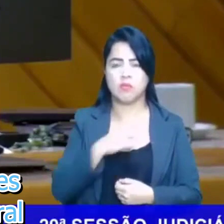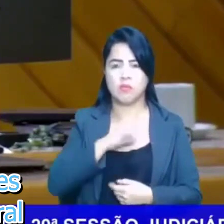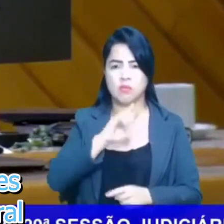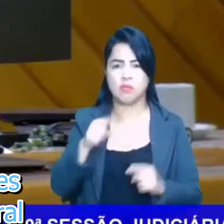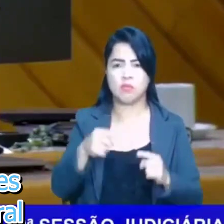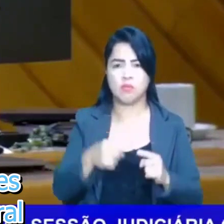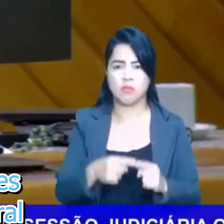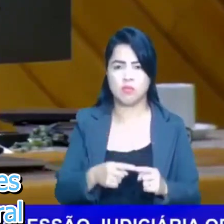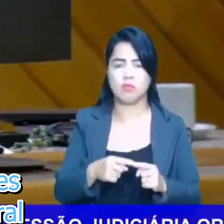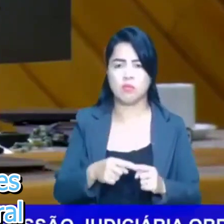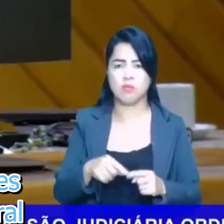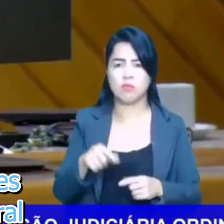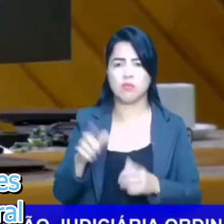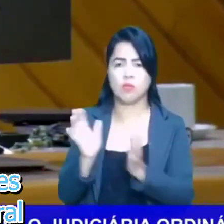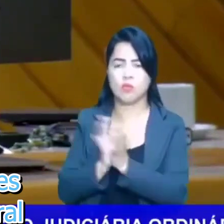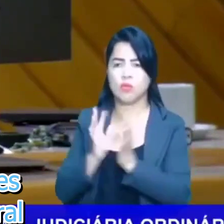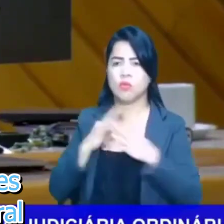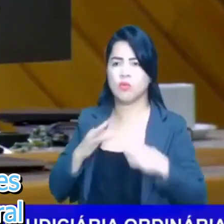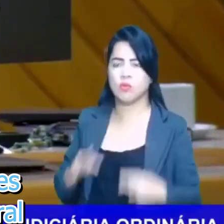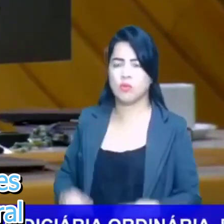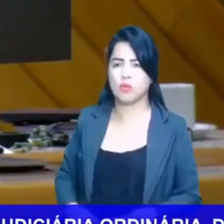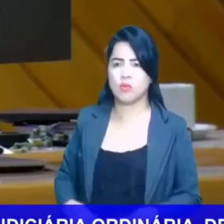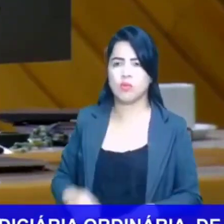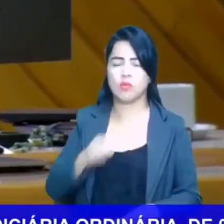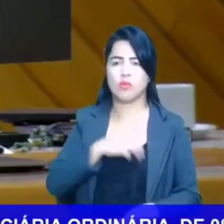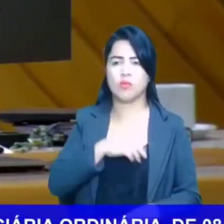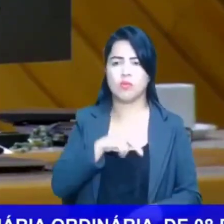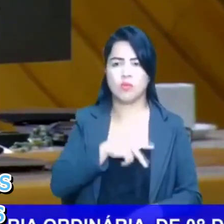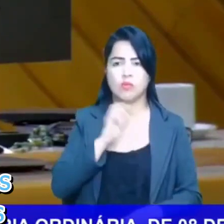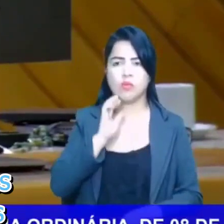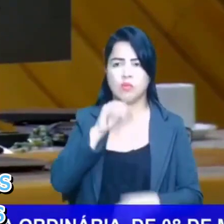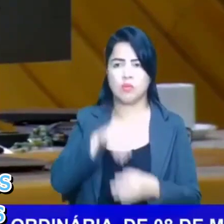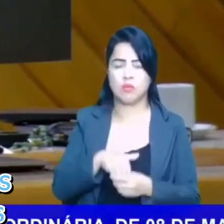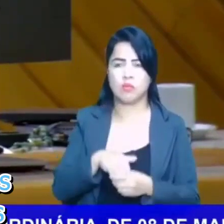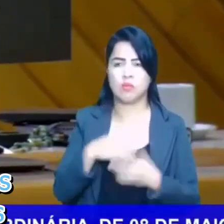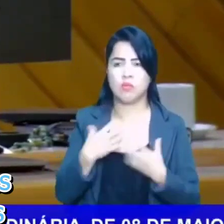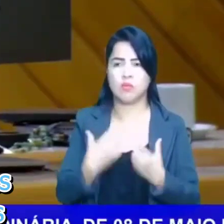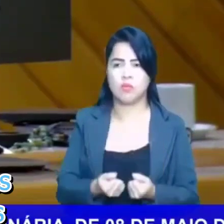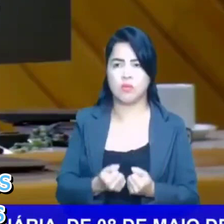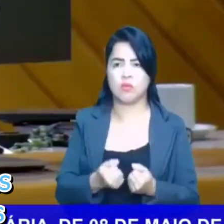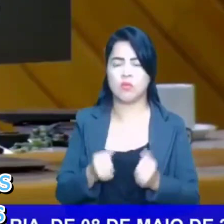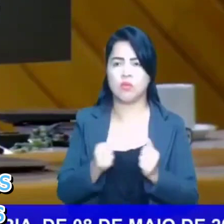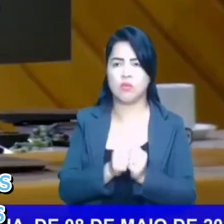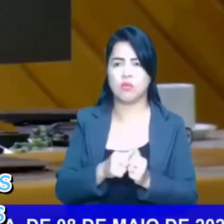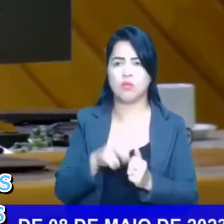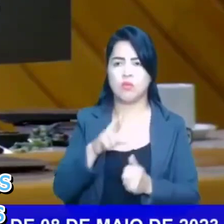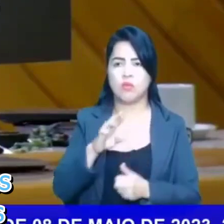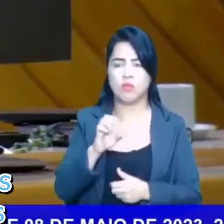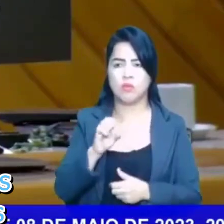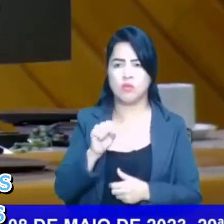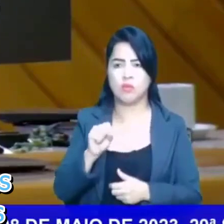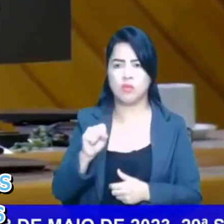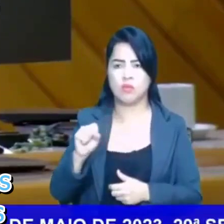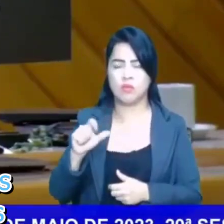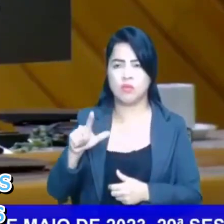com os pareceres da Unidade Técnica e do Ministério Público Eleitoral, eu voto pela aprovação com ressalva das contas de Jim David Rocha